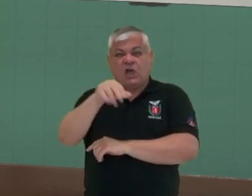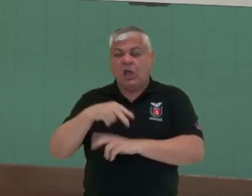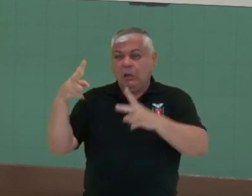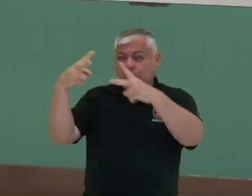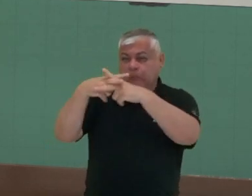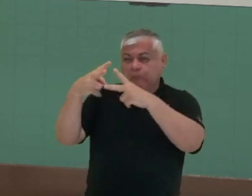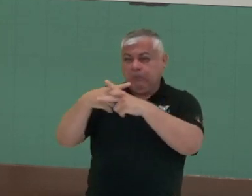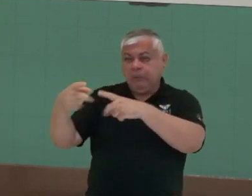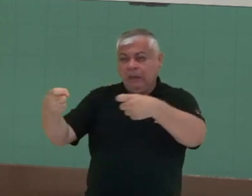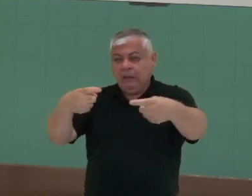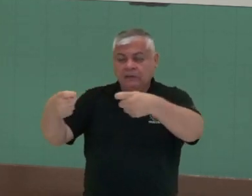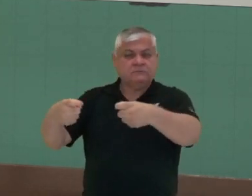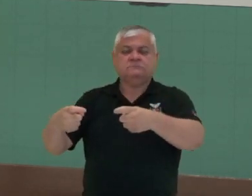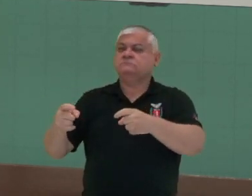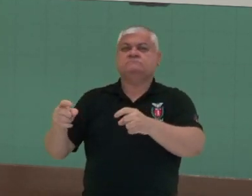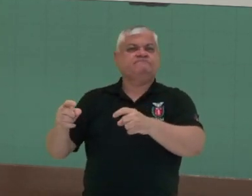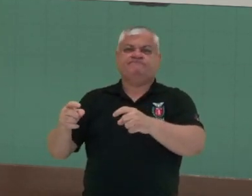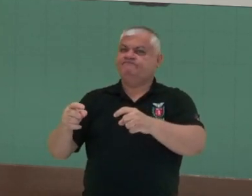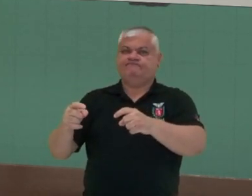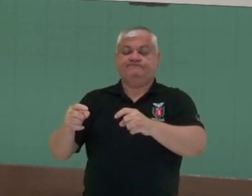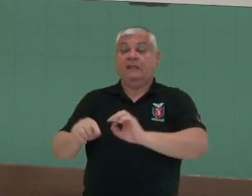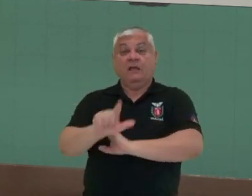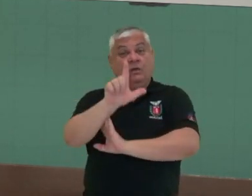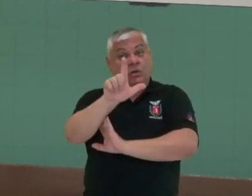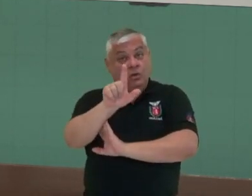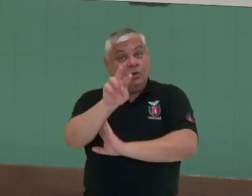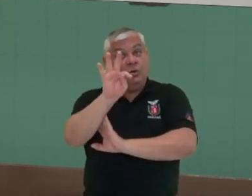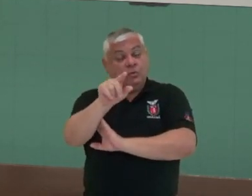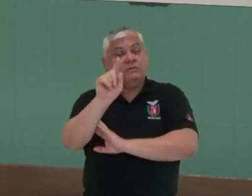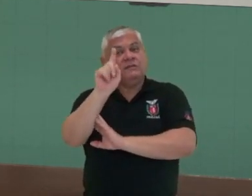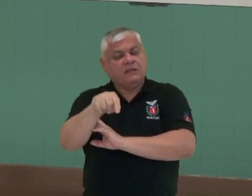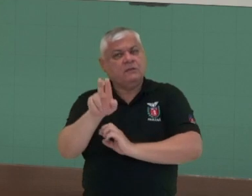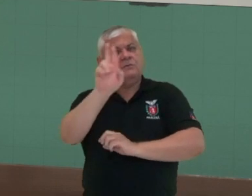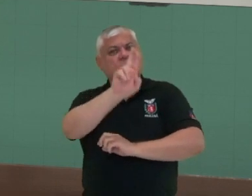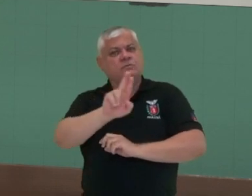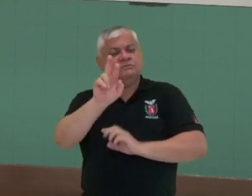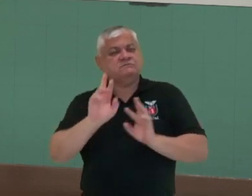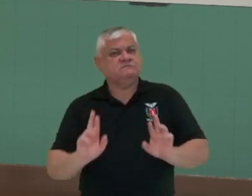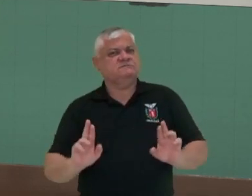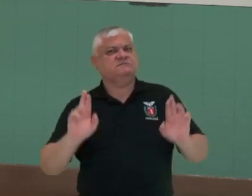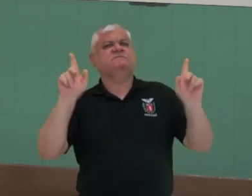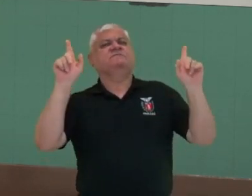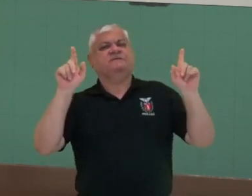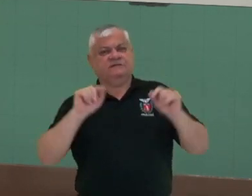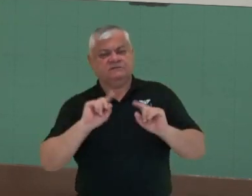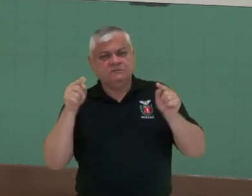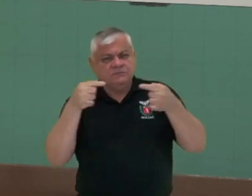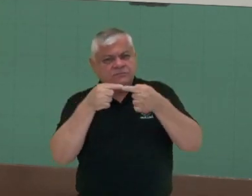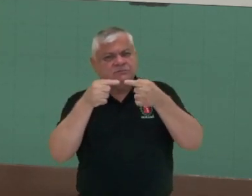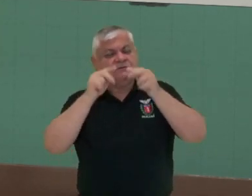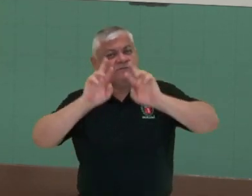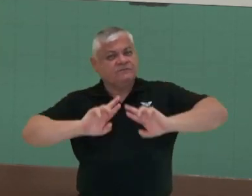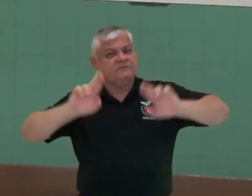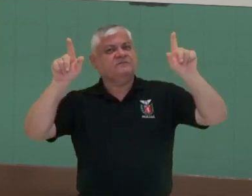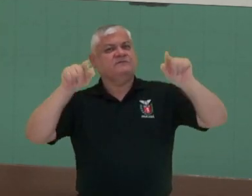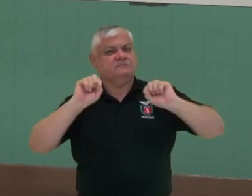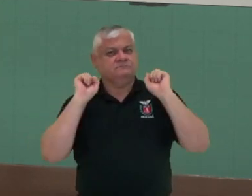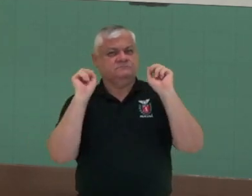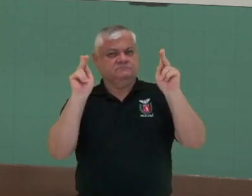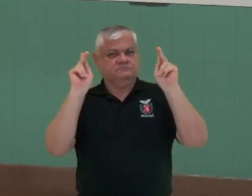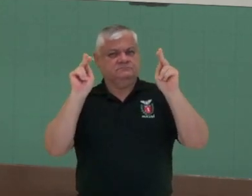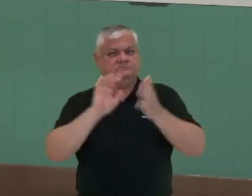né, numa guerra, mas se percebeu que a luta pode ter um uso totalmente diferente, um objetivo totalmente diferente,